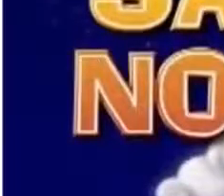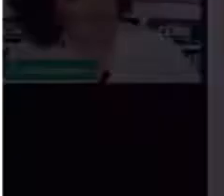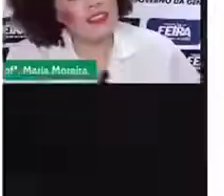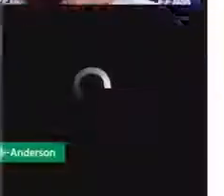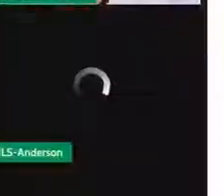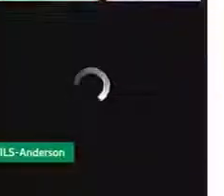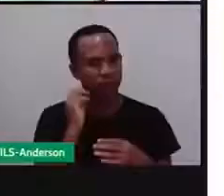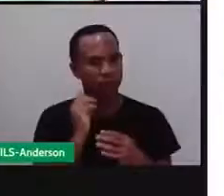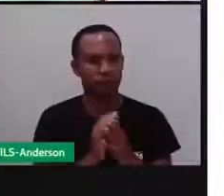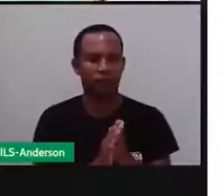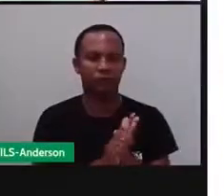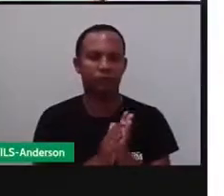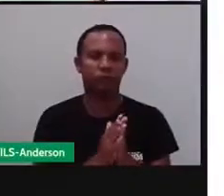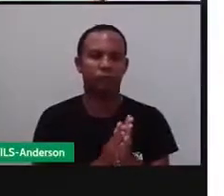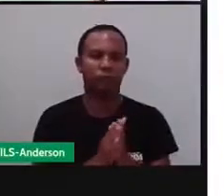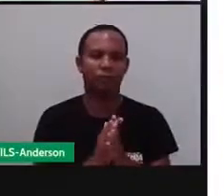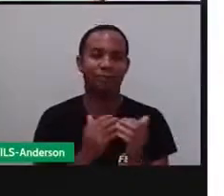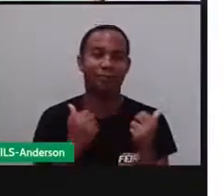Nordeste.